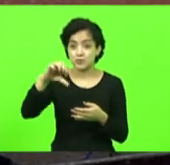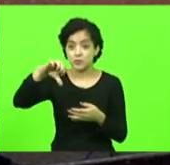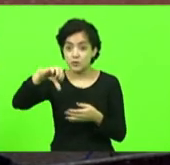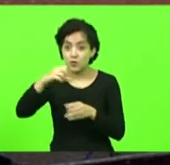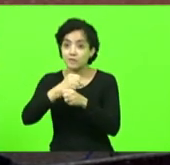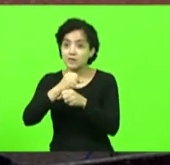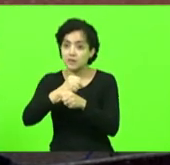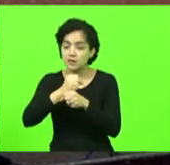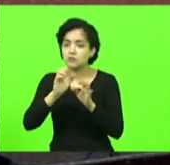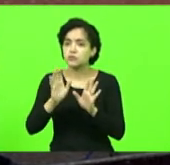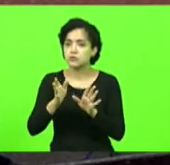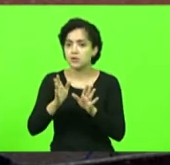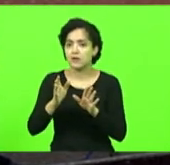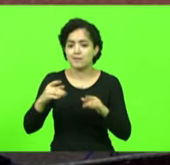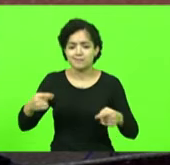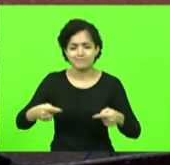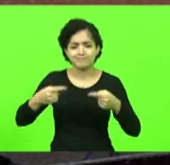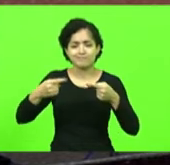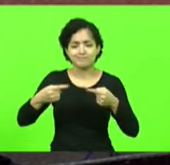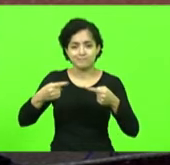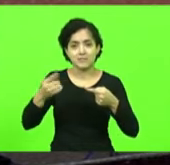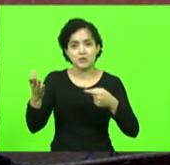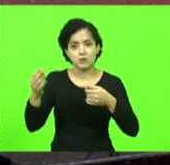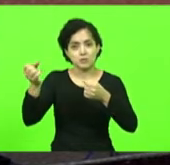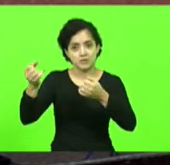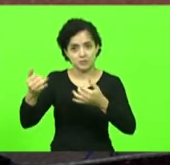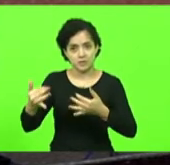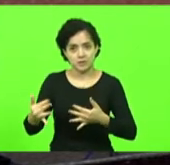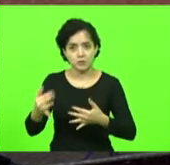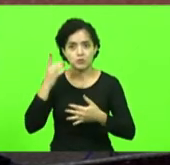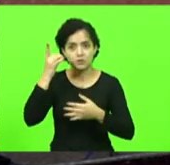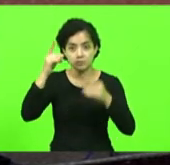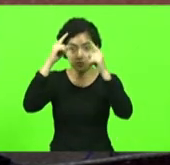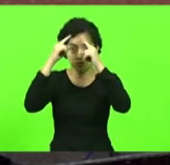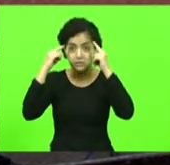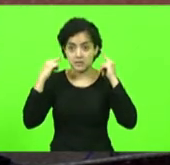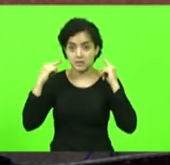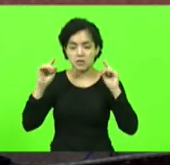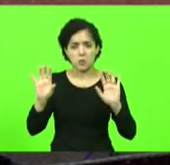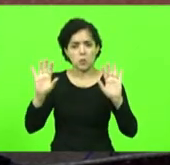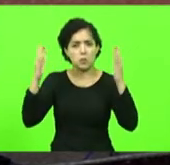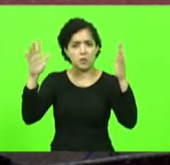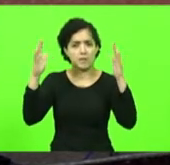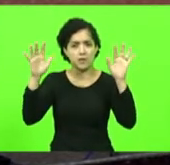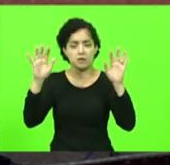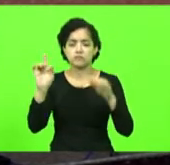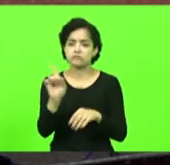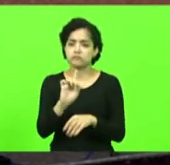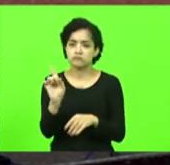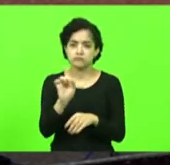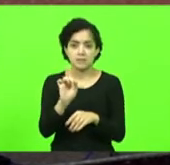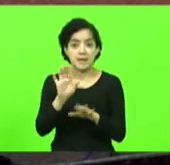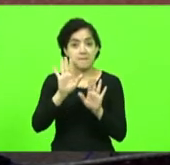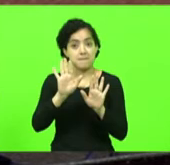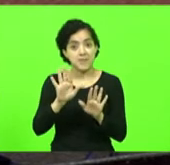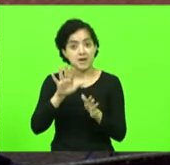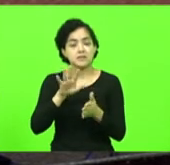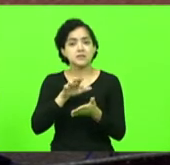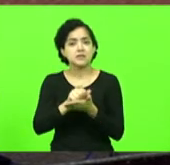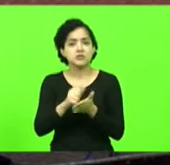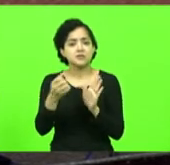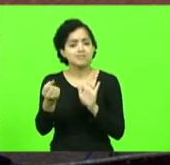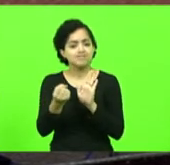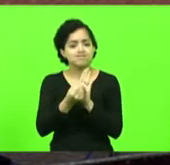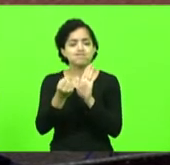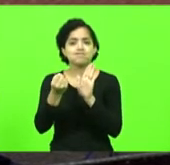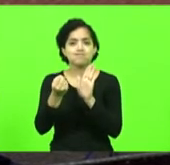conflito, como disse aqui o deputado Sareta, não é para nós comemorarmos, mas para registrar e,